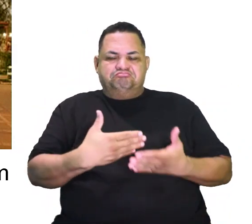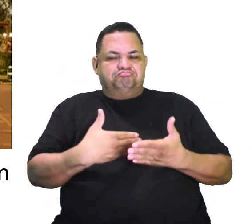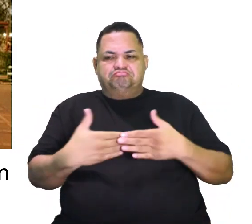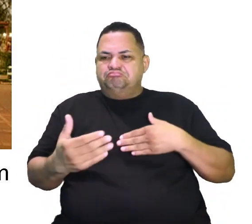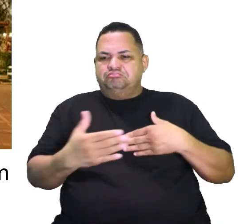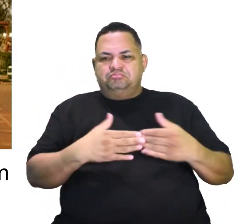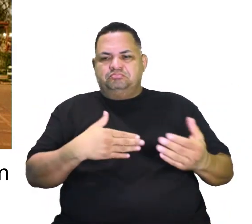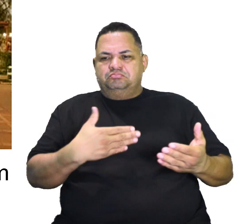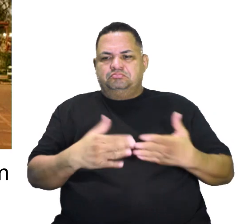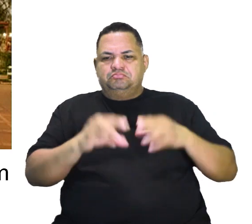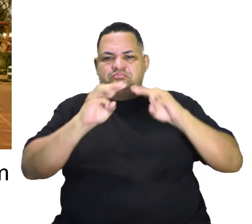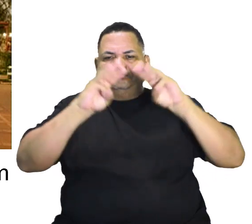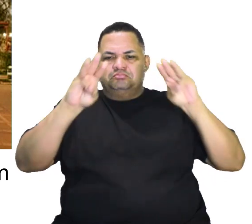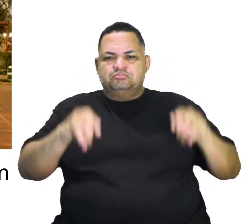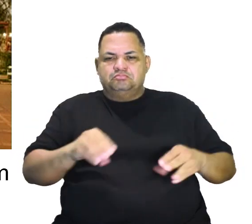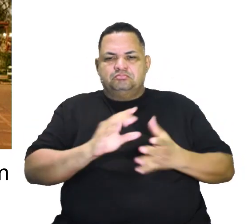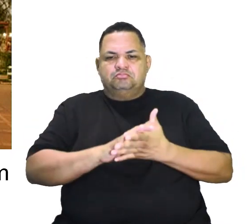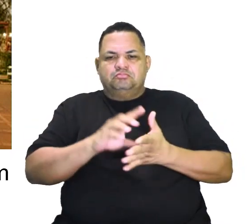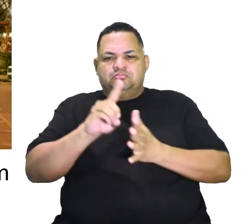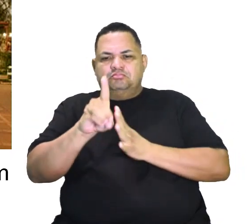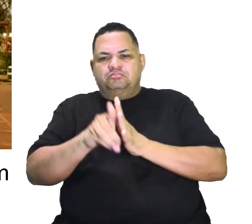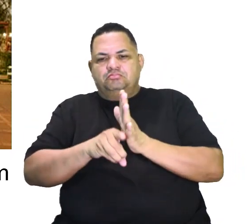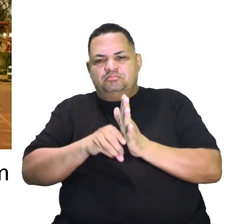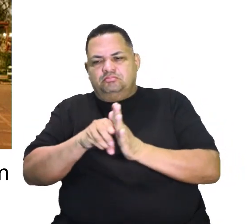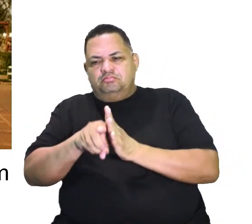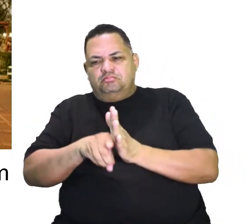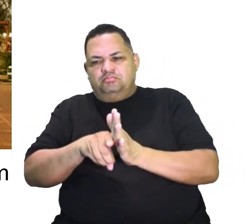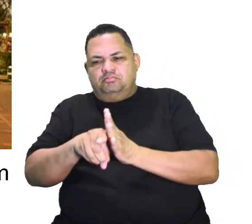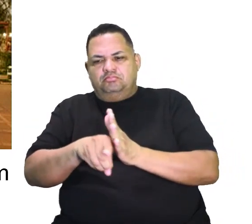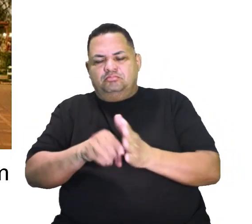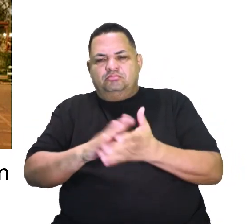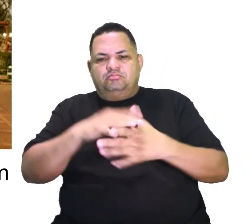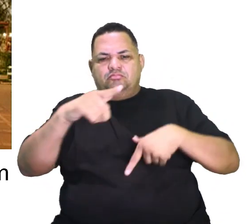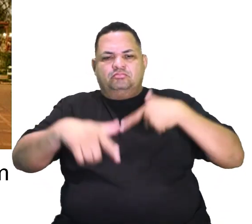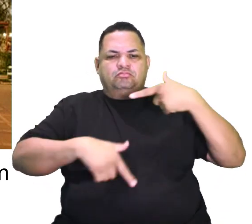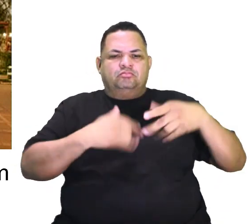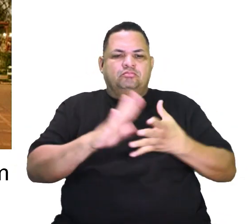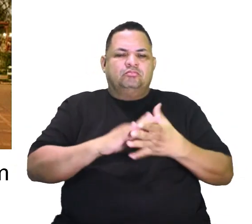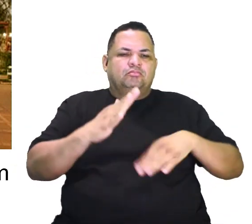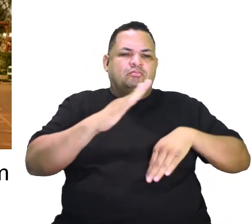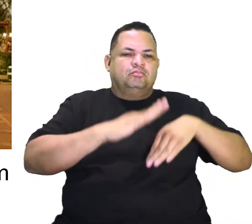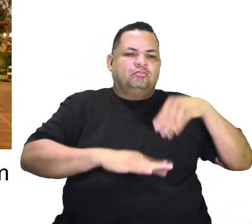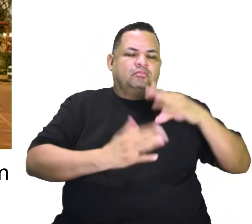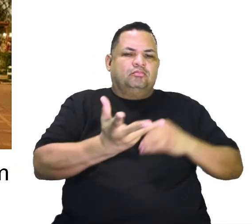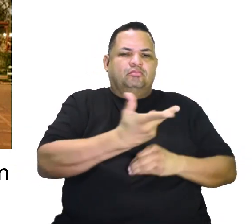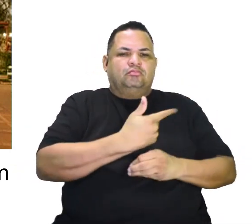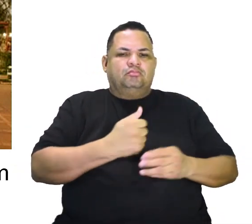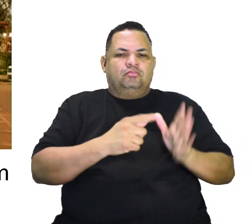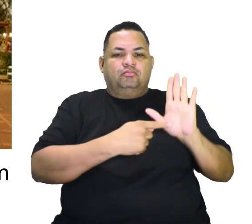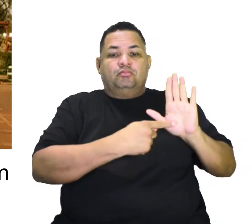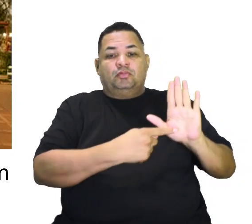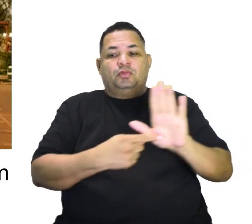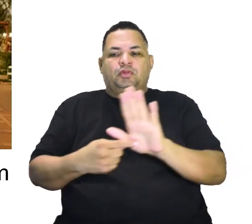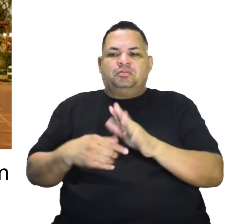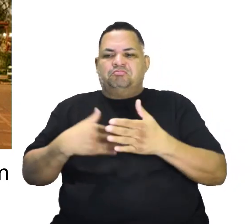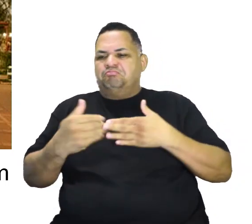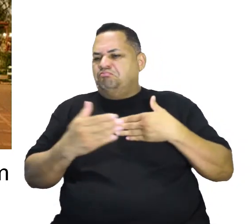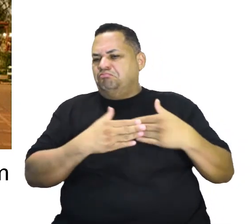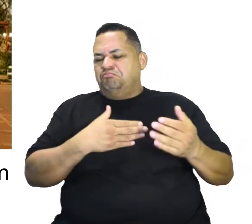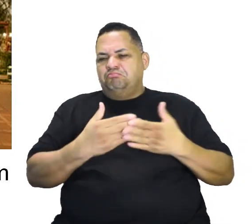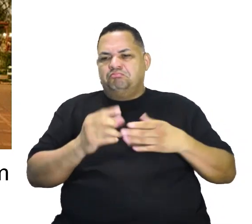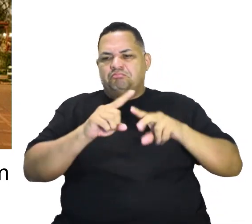é um museu de ferrovia, se é um museu de trabalhos artísticos ou de exposição